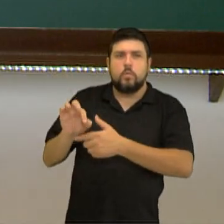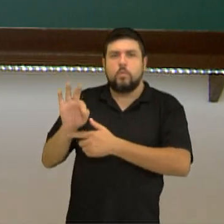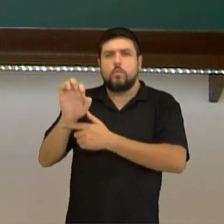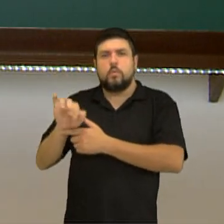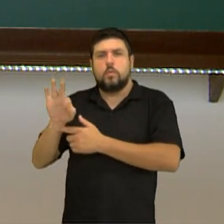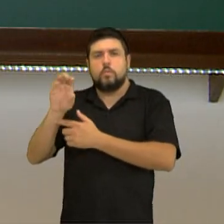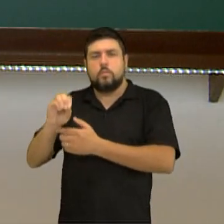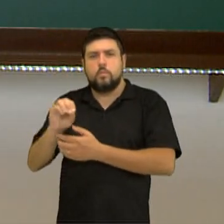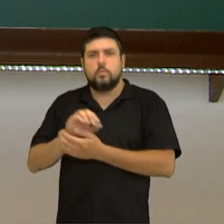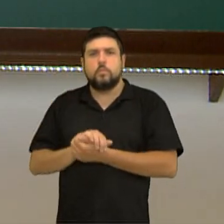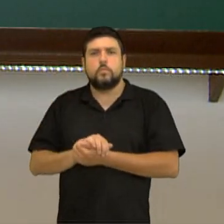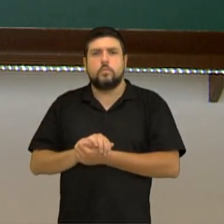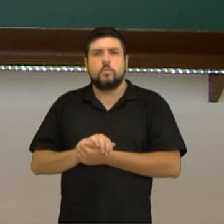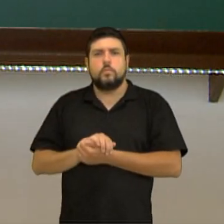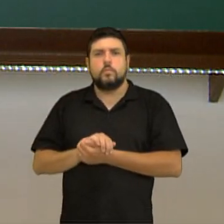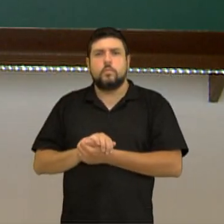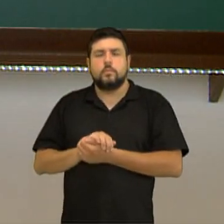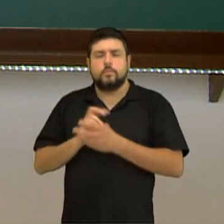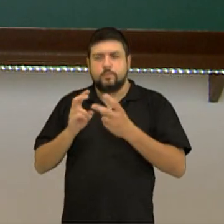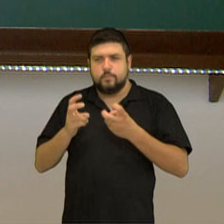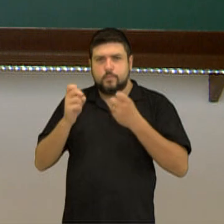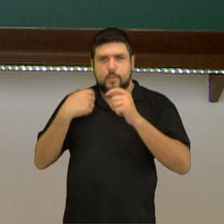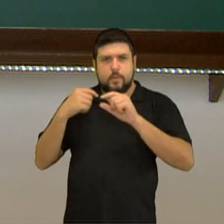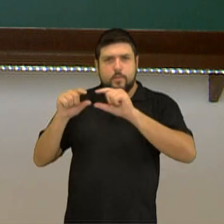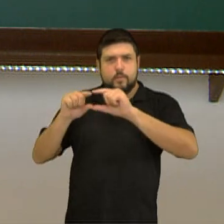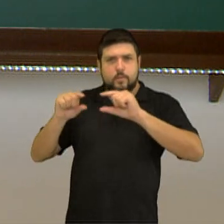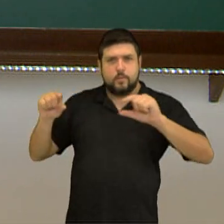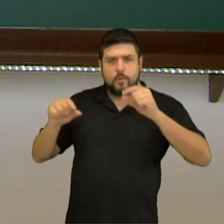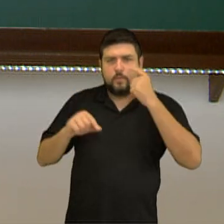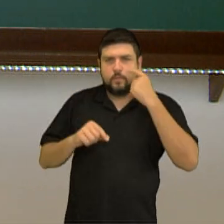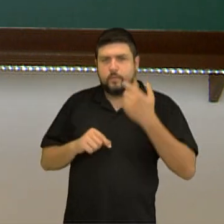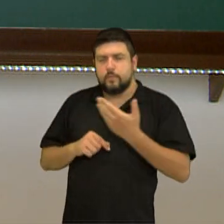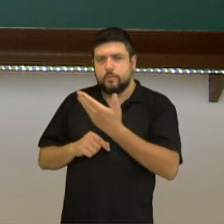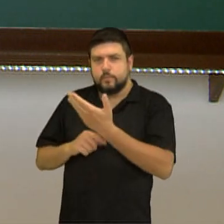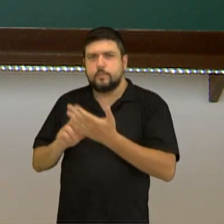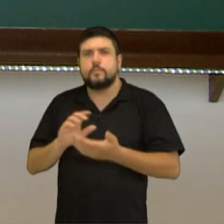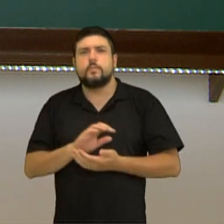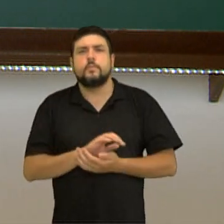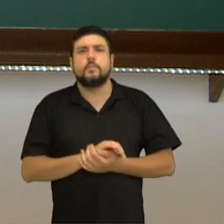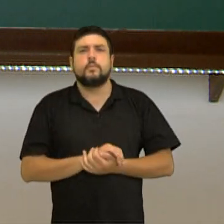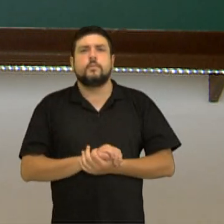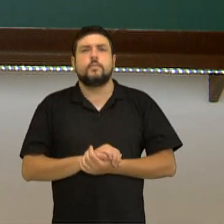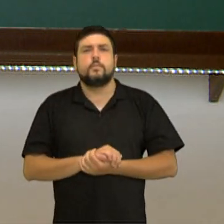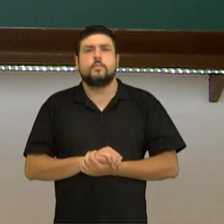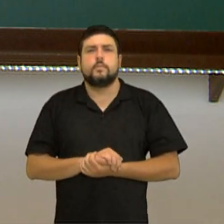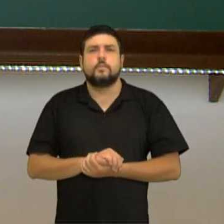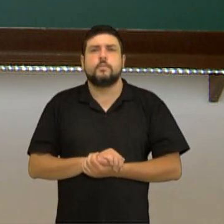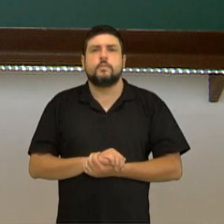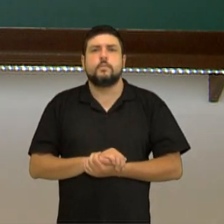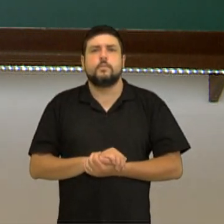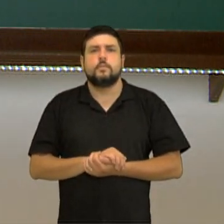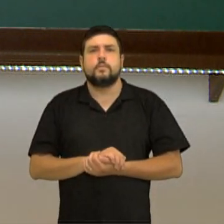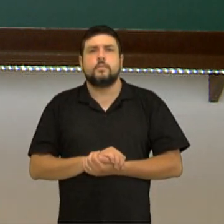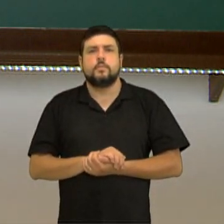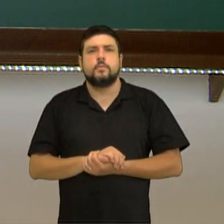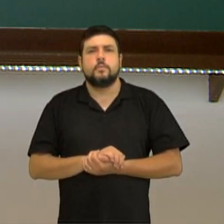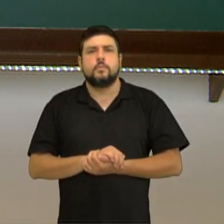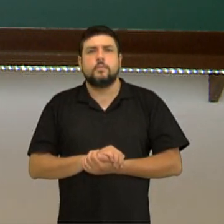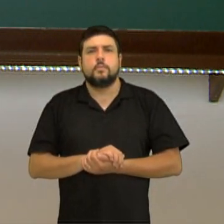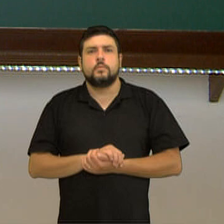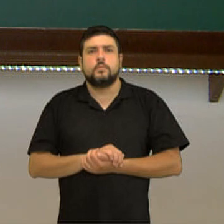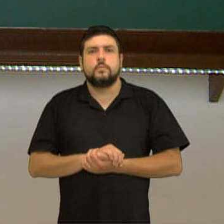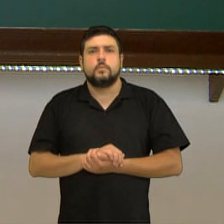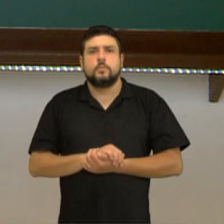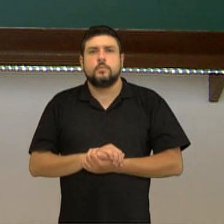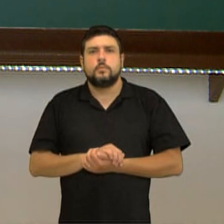ver que representa a aceleração é igual a velocidade final menos velocidade inicial sobre tempo final menos